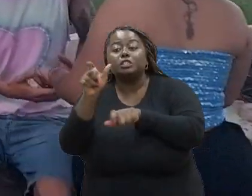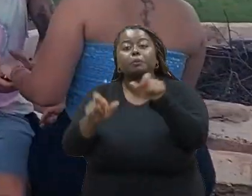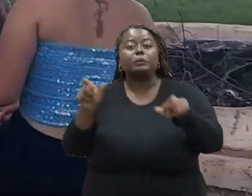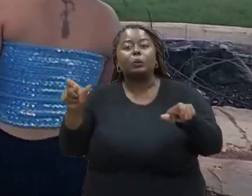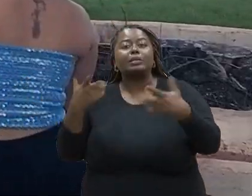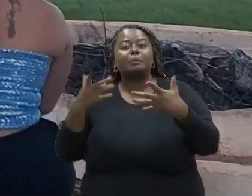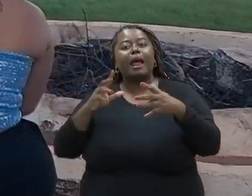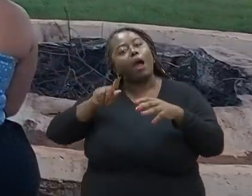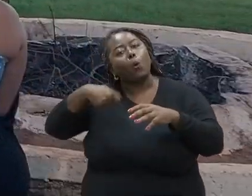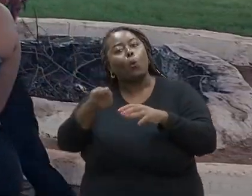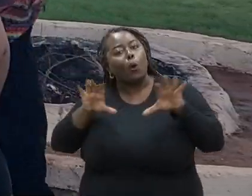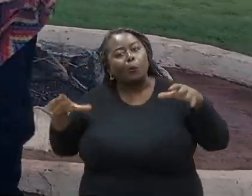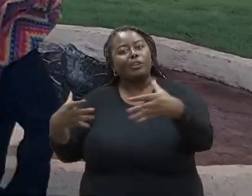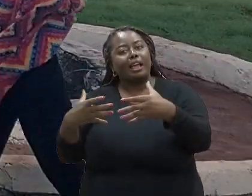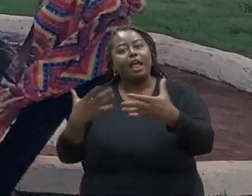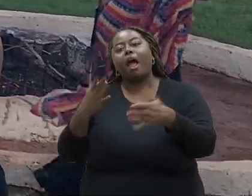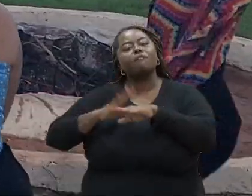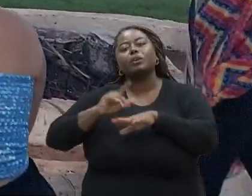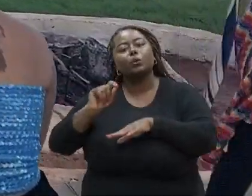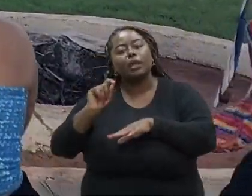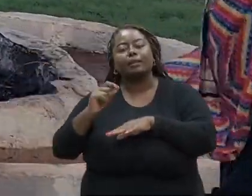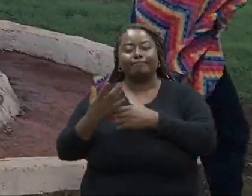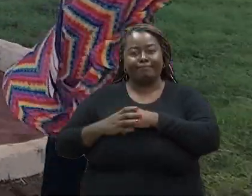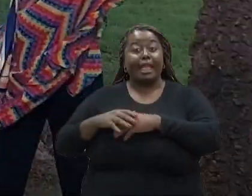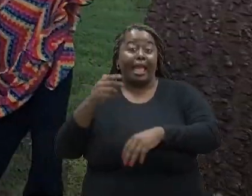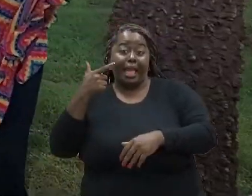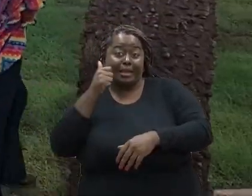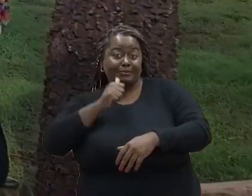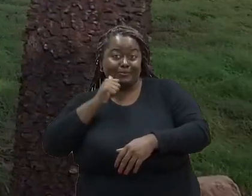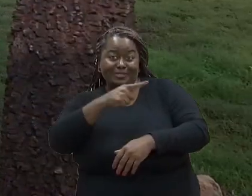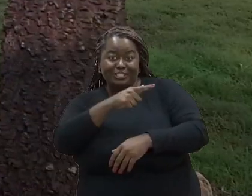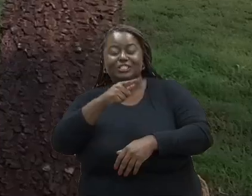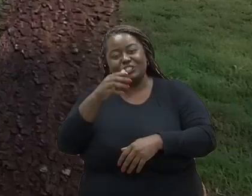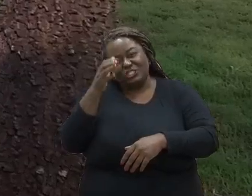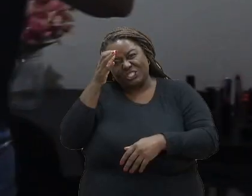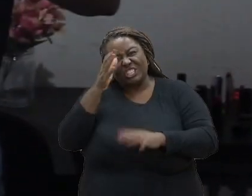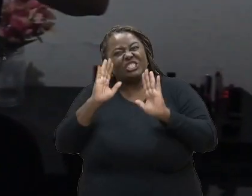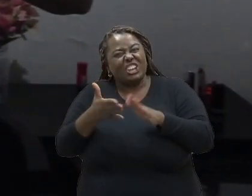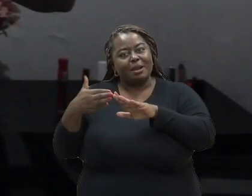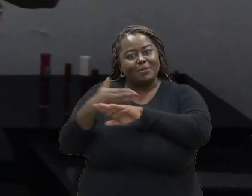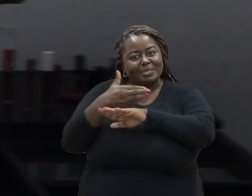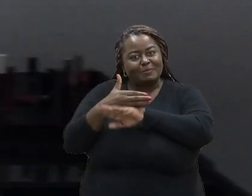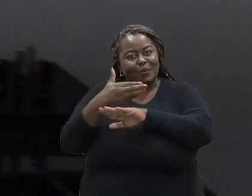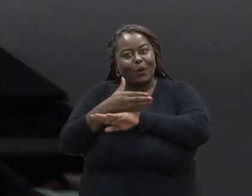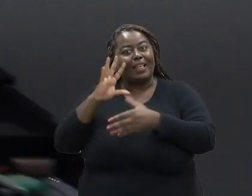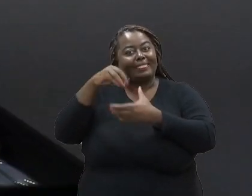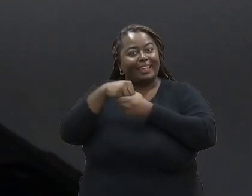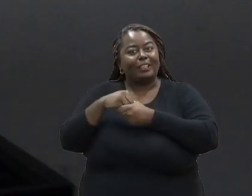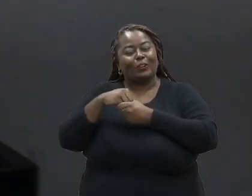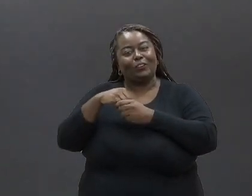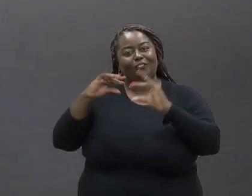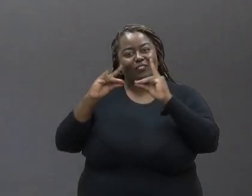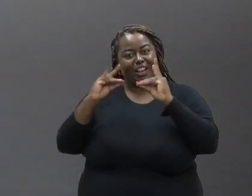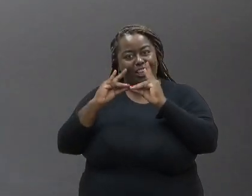fez? Pegou as tias que tinham participado da primeira cena já dentro do velório. E além